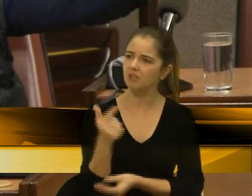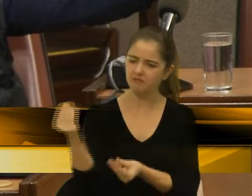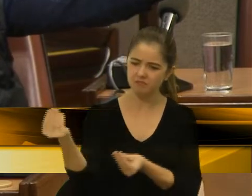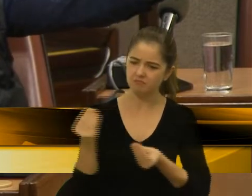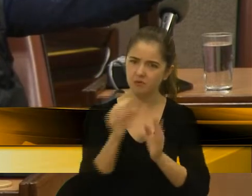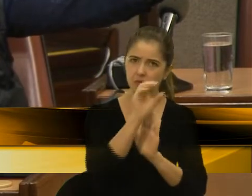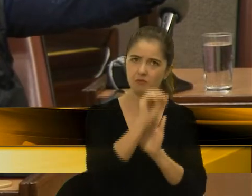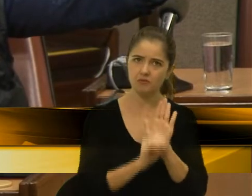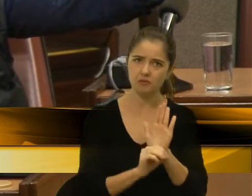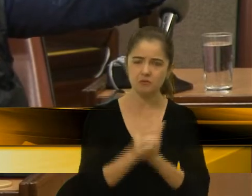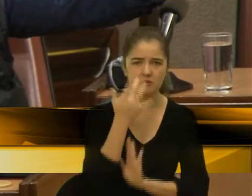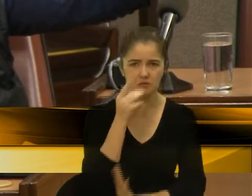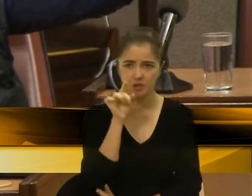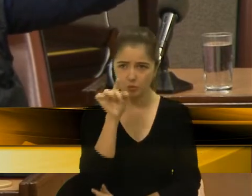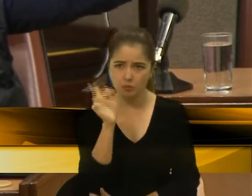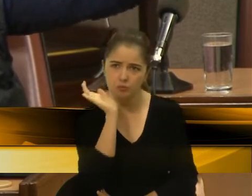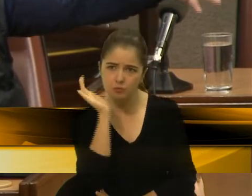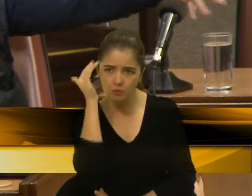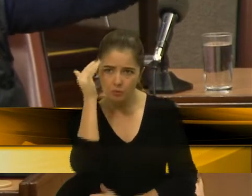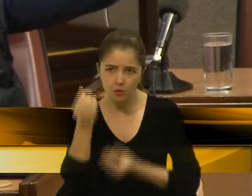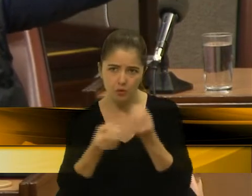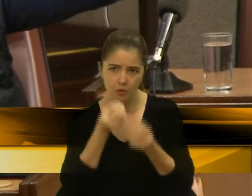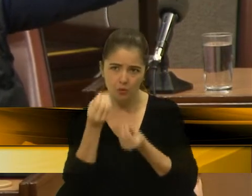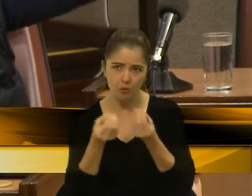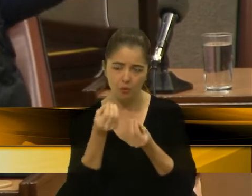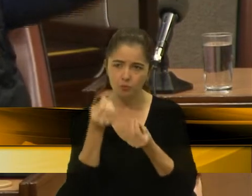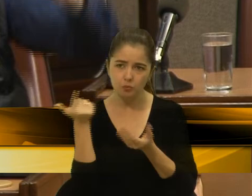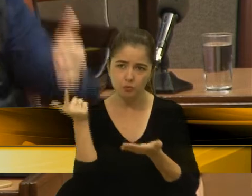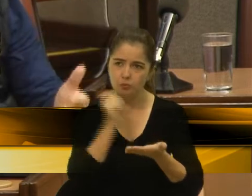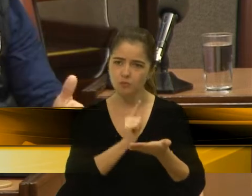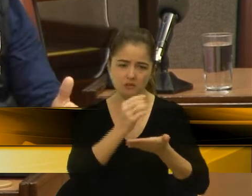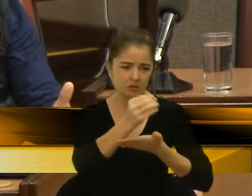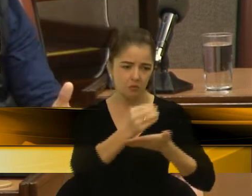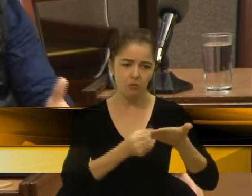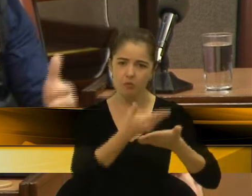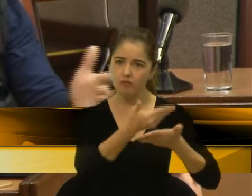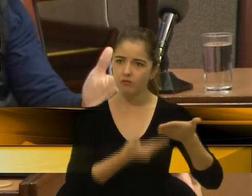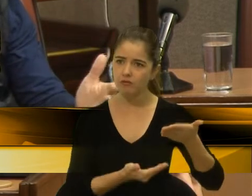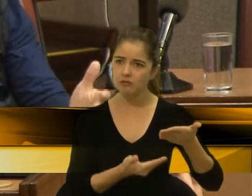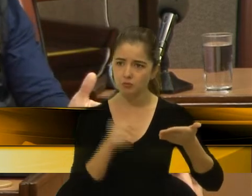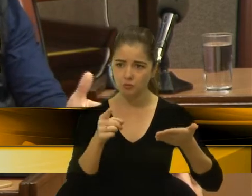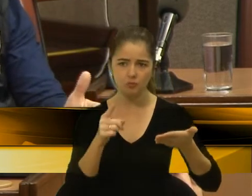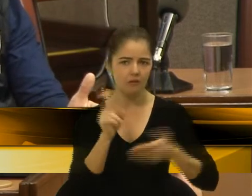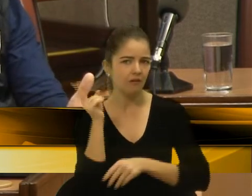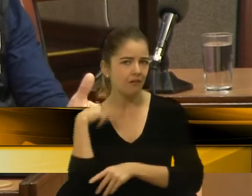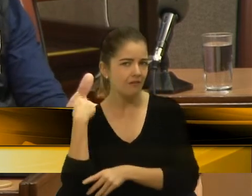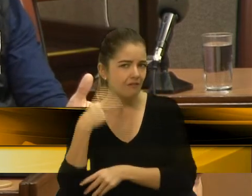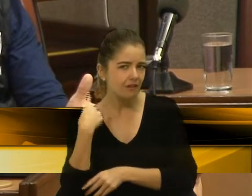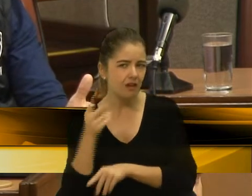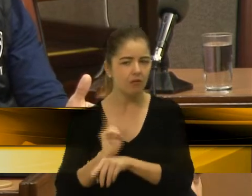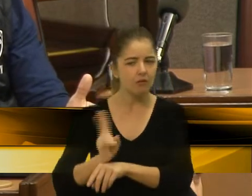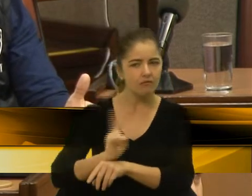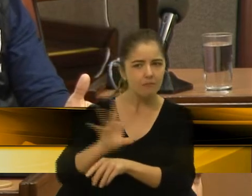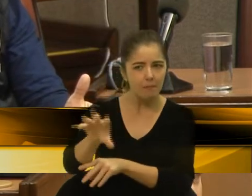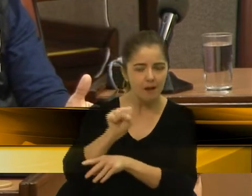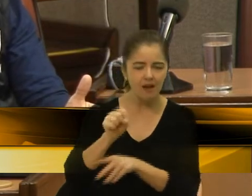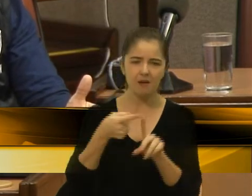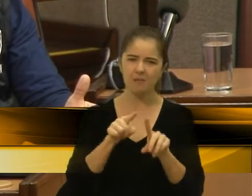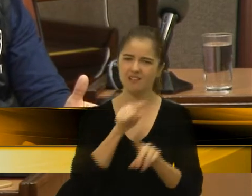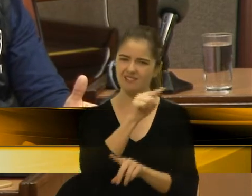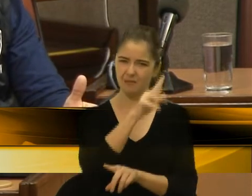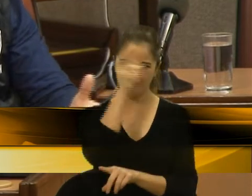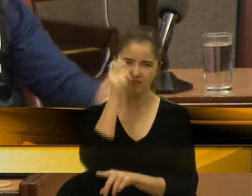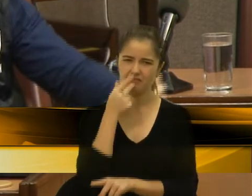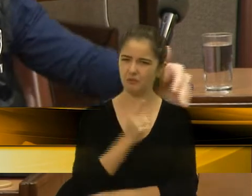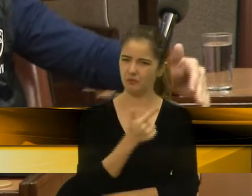sei como o senhor teve acesso, mas talvez porque o senhor é vereador, fiscaliza, conseguiu esse documento, que era o que a prefeitura deveria de ter em mãos. Nós não estamos brincando